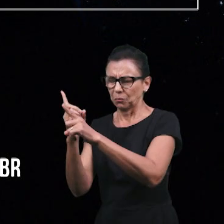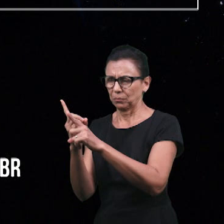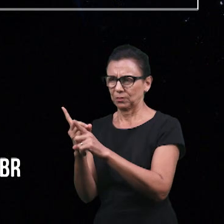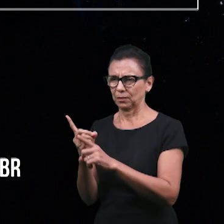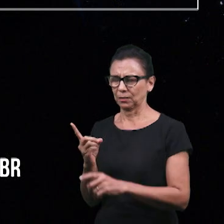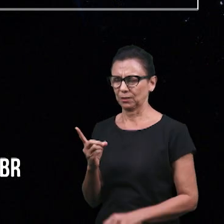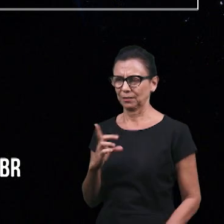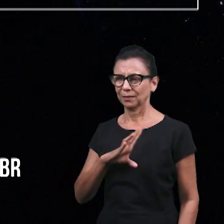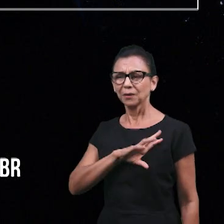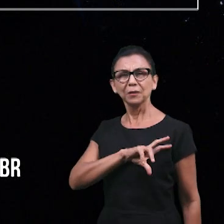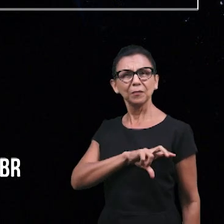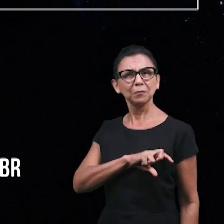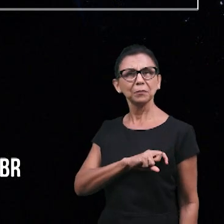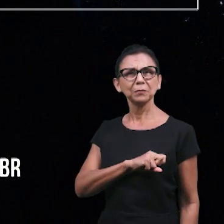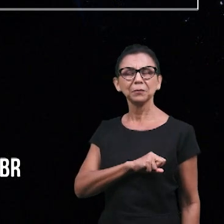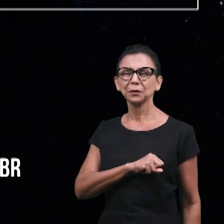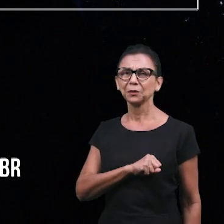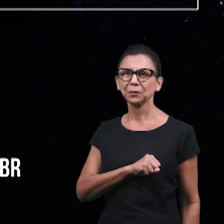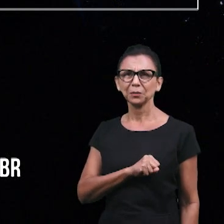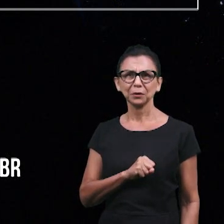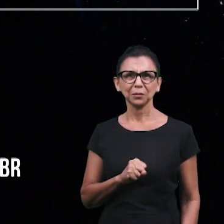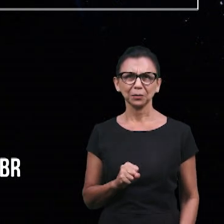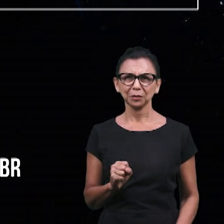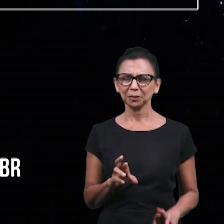amor que sara a